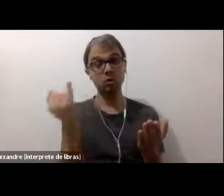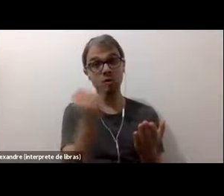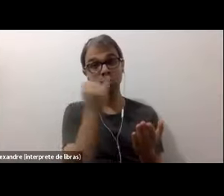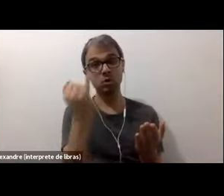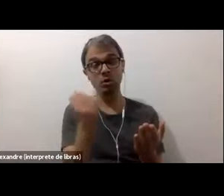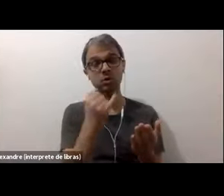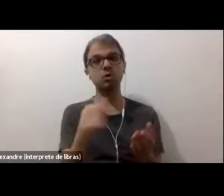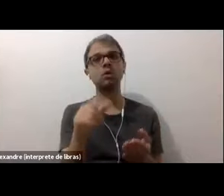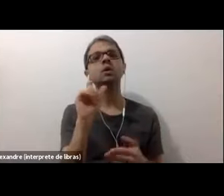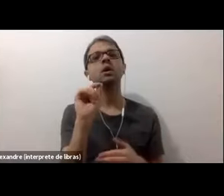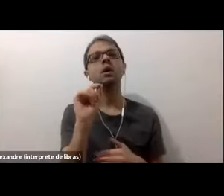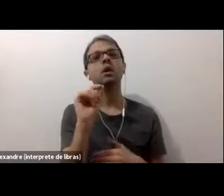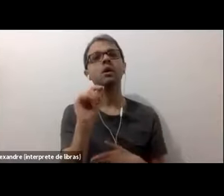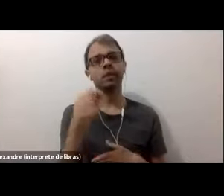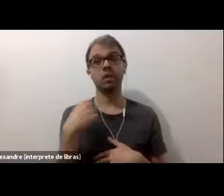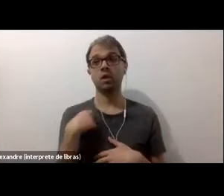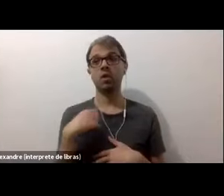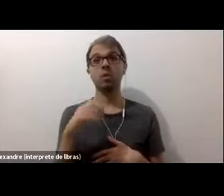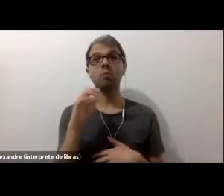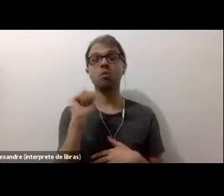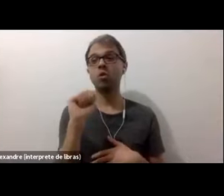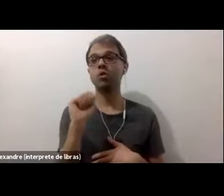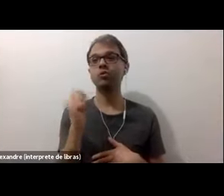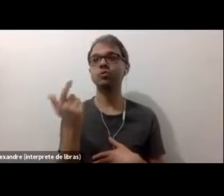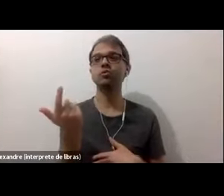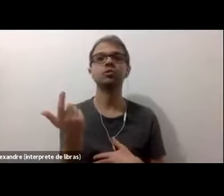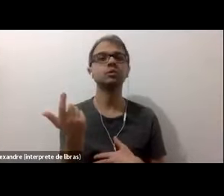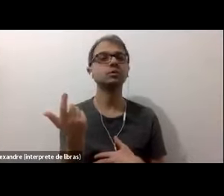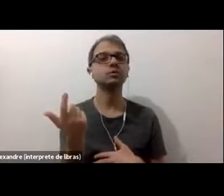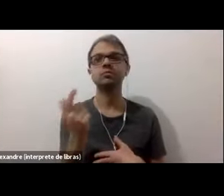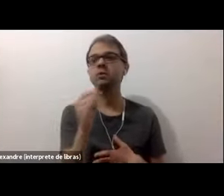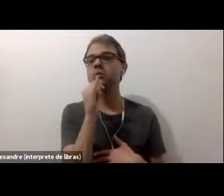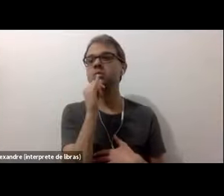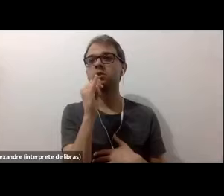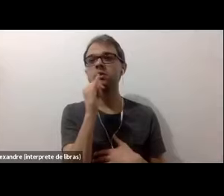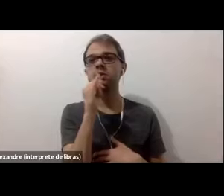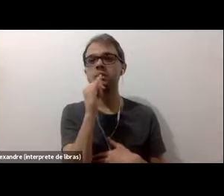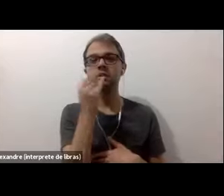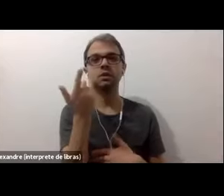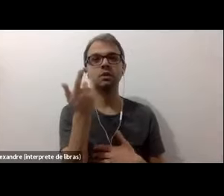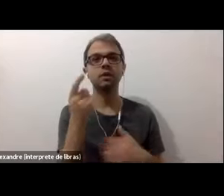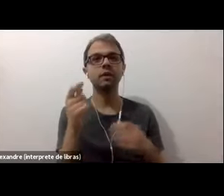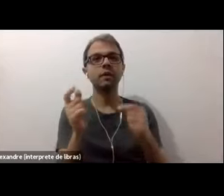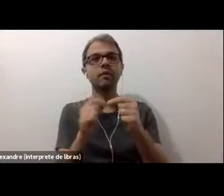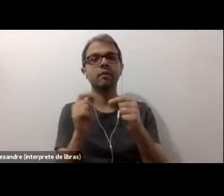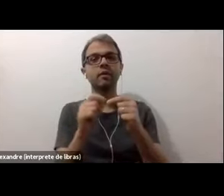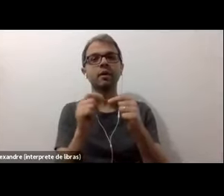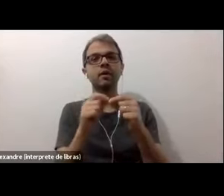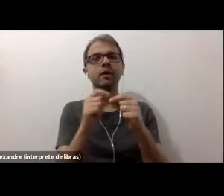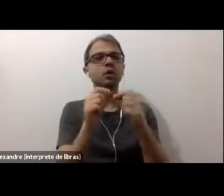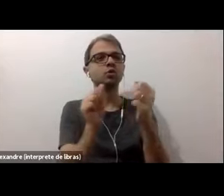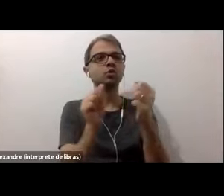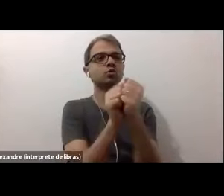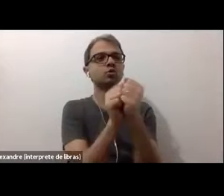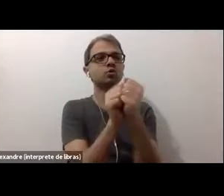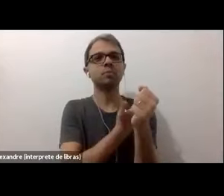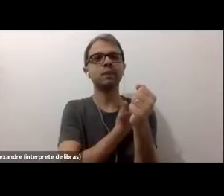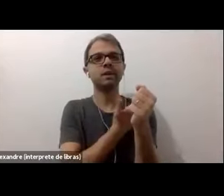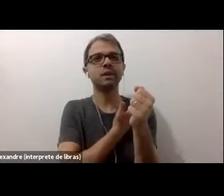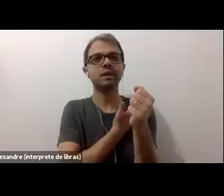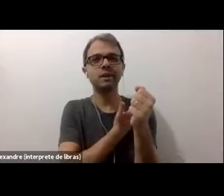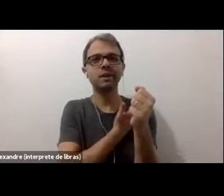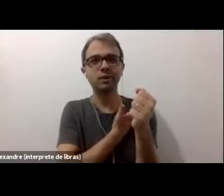uma chamada pelo WhatsApp, ou, às vezes, a possibilidade das crianças se reunirem dentro de um